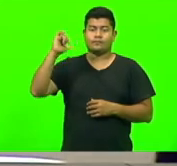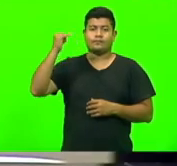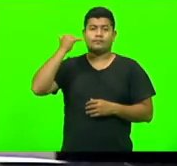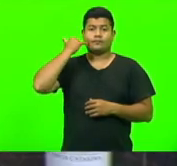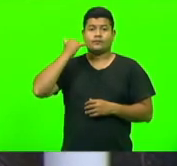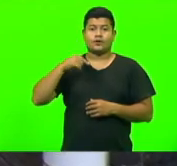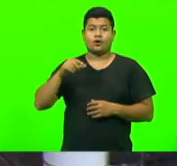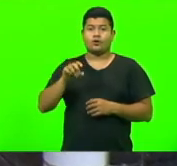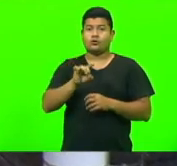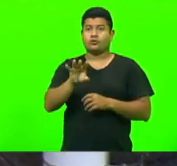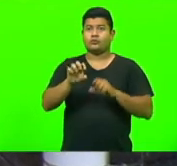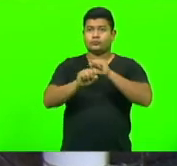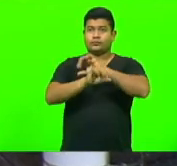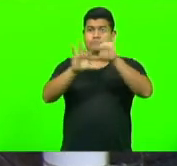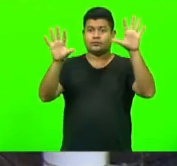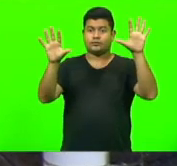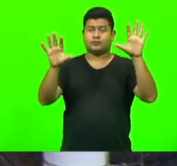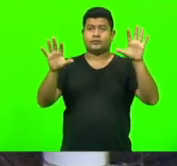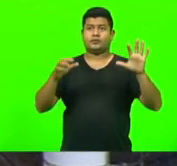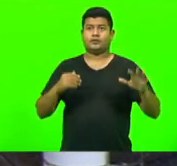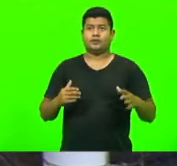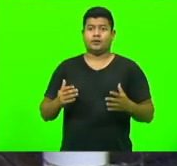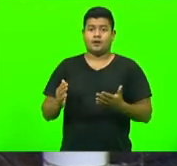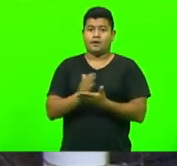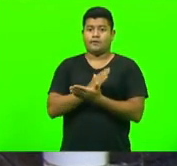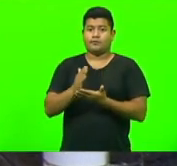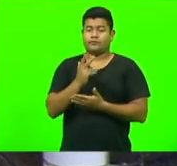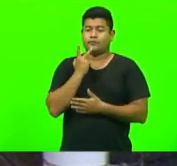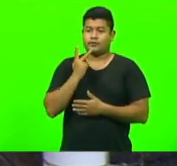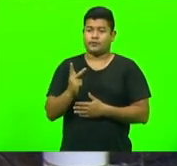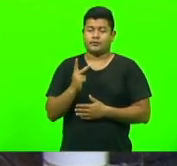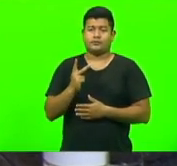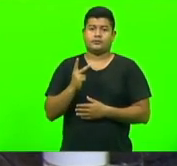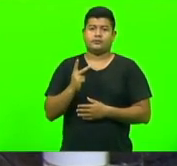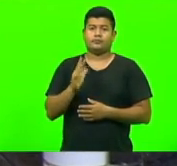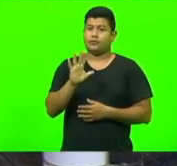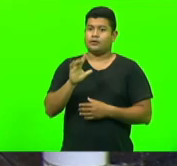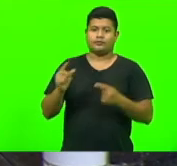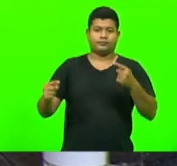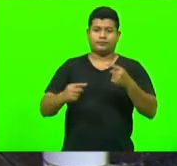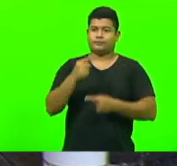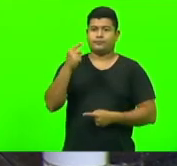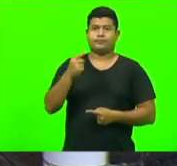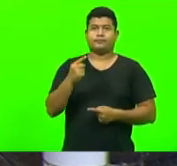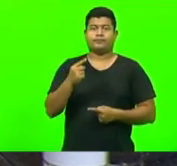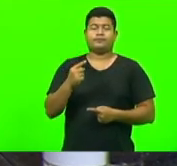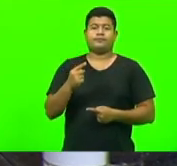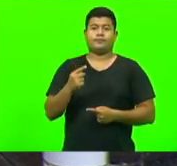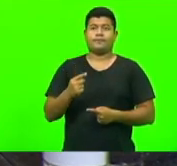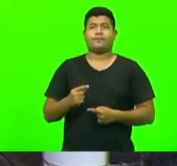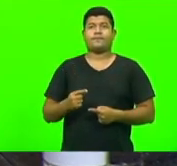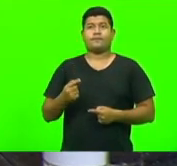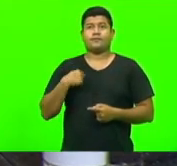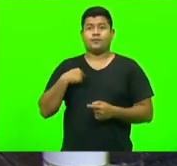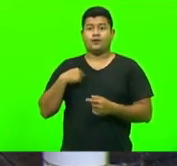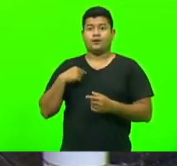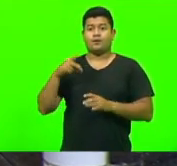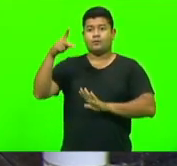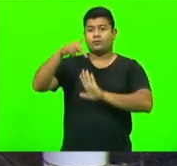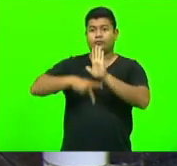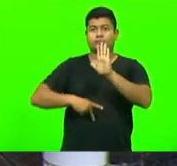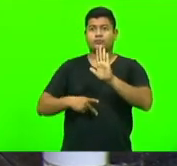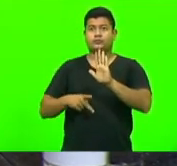para esclarecer uma coisa que não foi falada aqui, que não foi verdade, é que foi falado que o projeto ele visa, se for